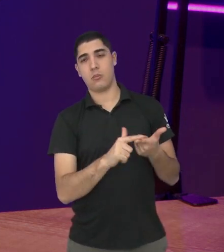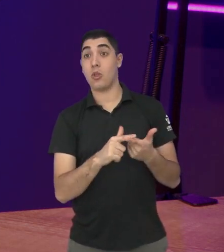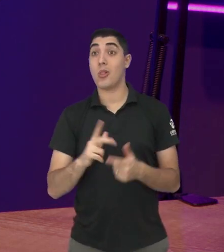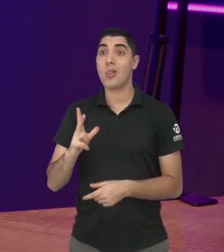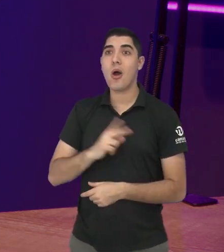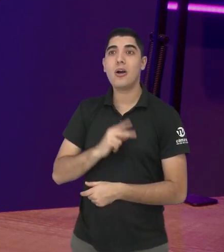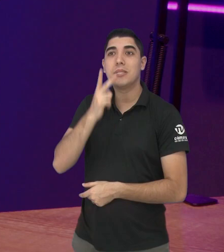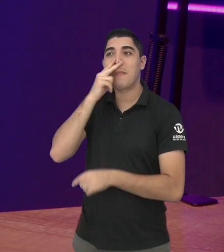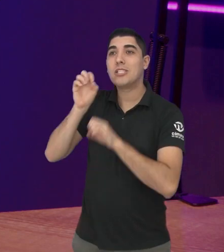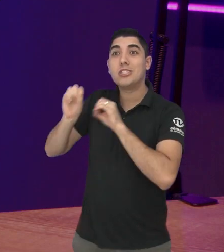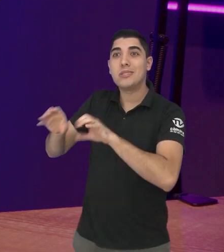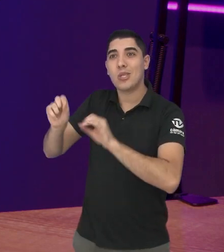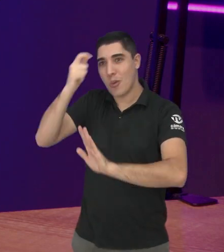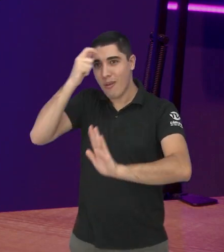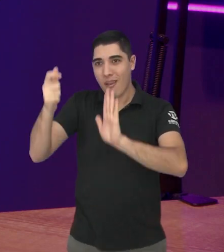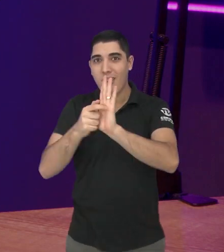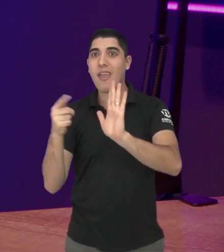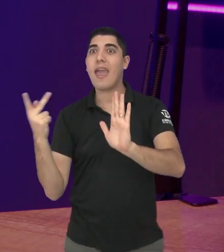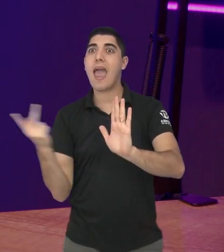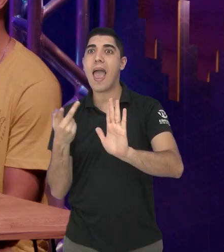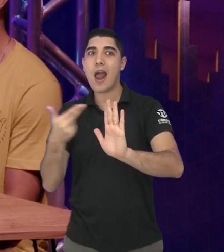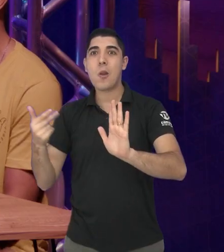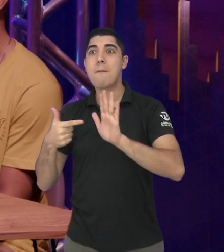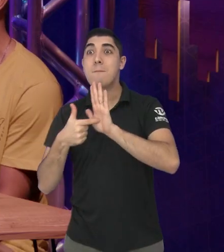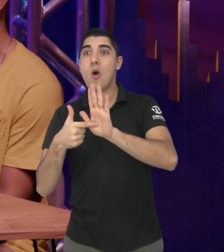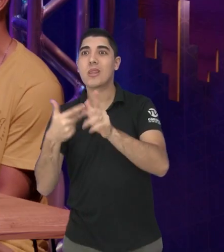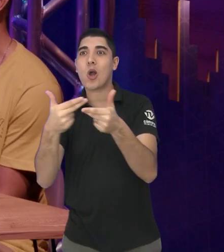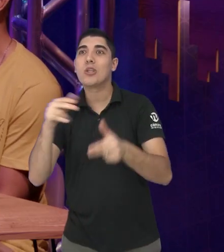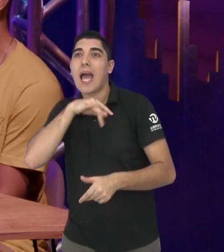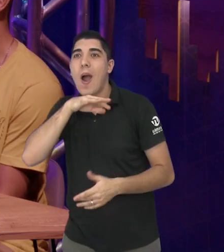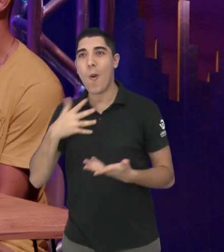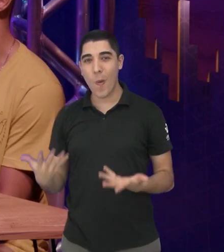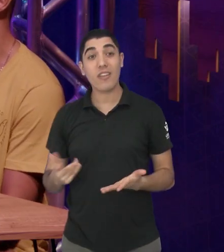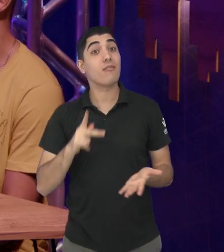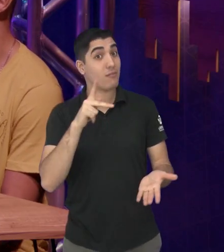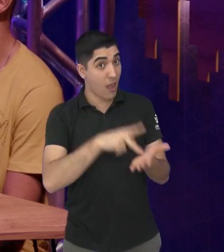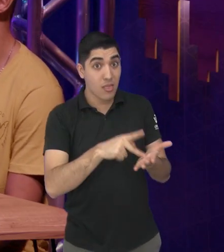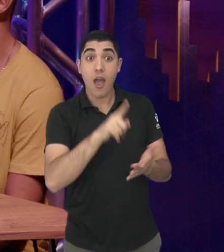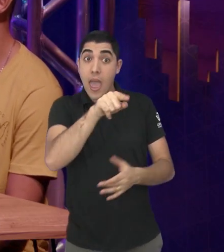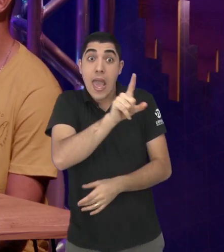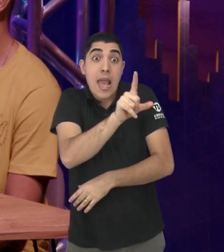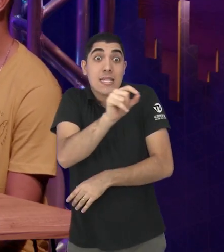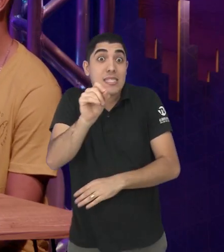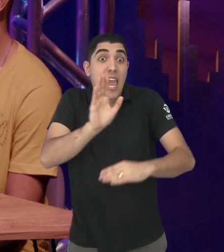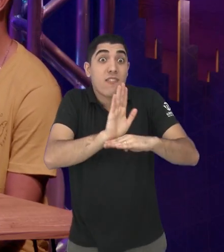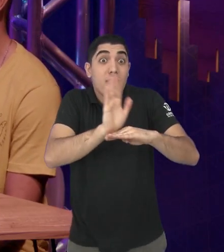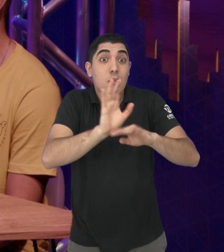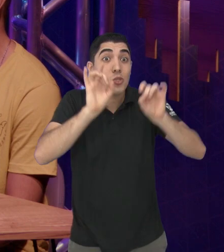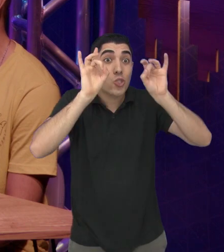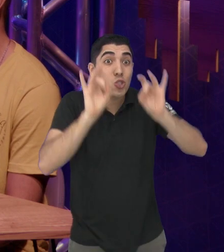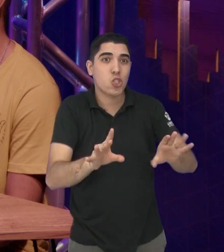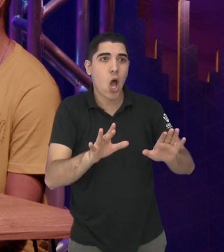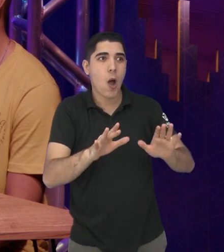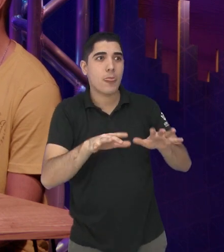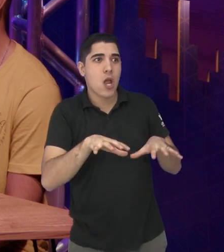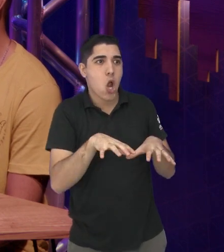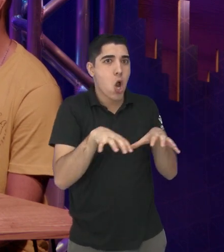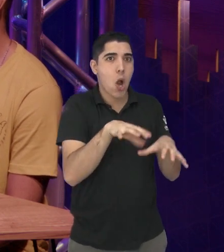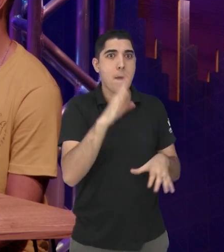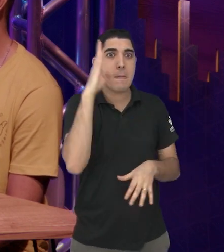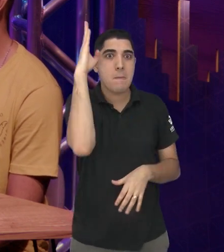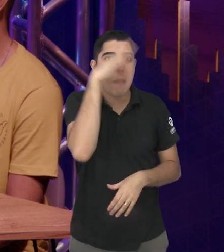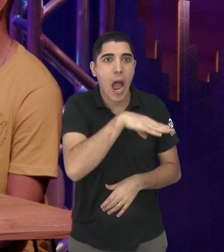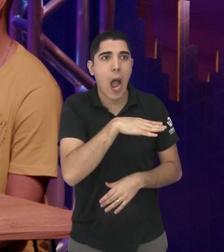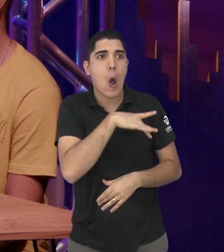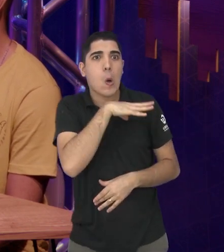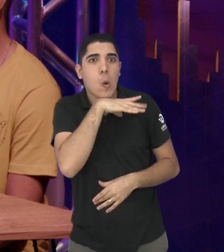aí. Ensinaram ela muito errado, né? Muito errado. Só mostraram coisa ruim para ela. 100 trailers de filme de terror. Mostraram, então, para